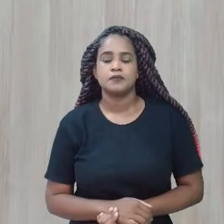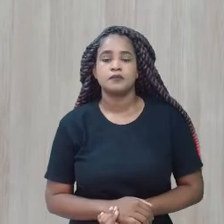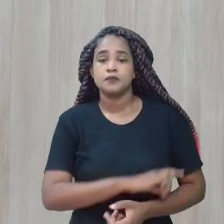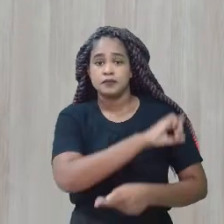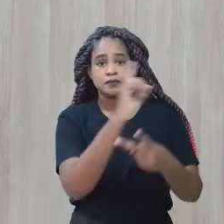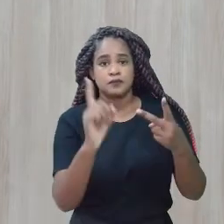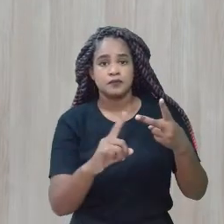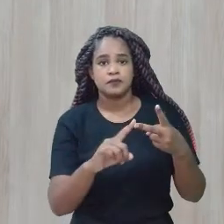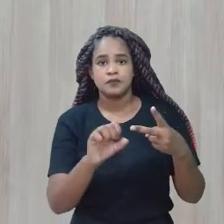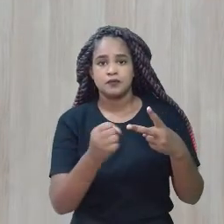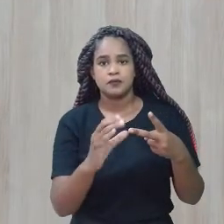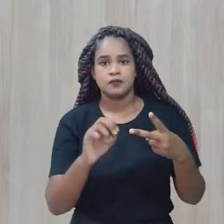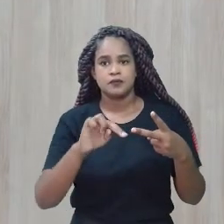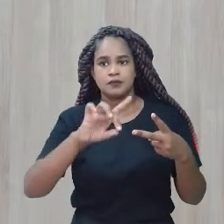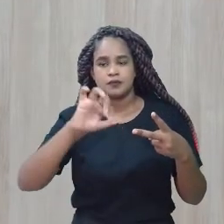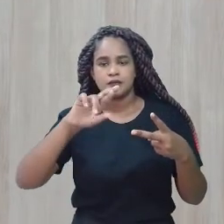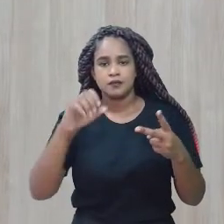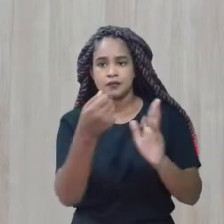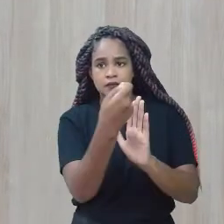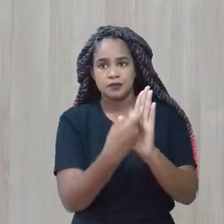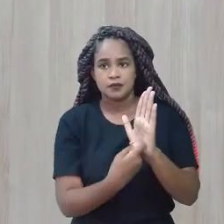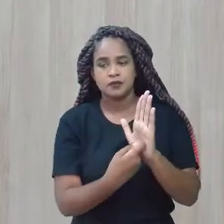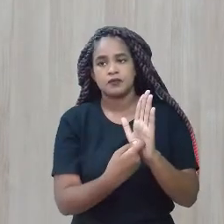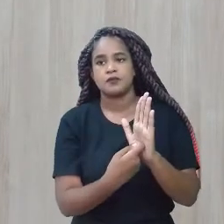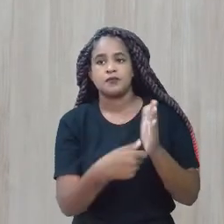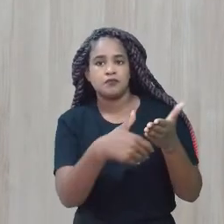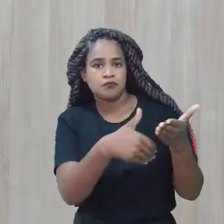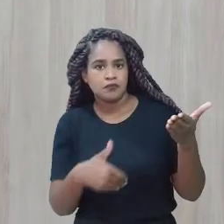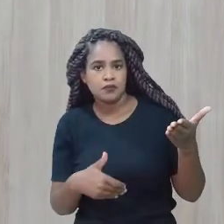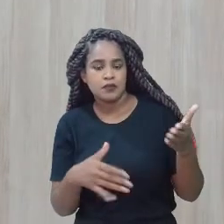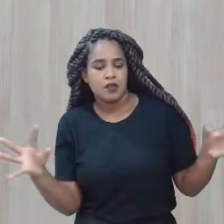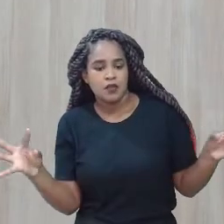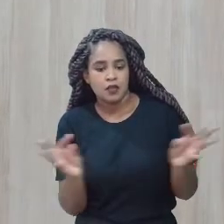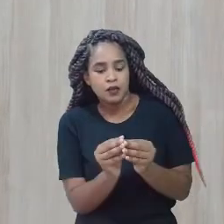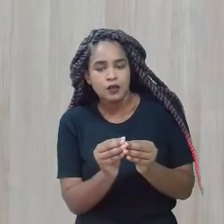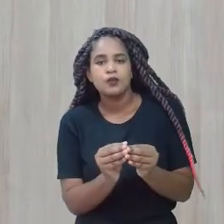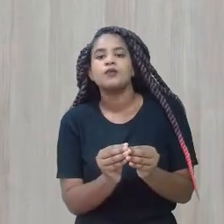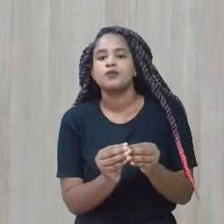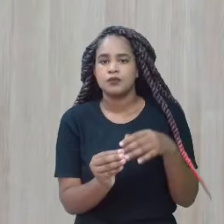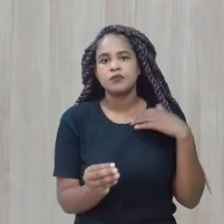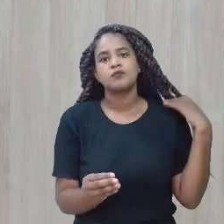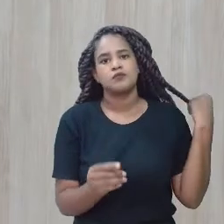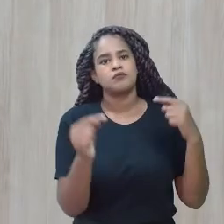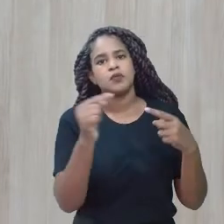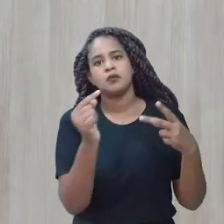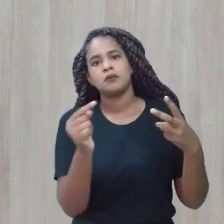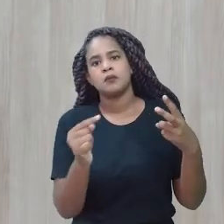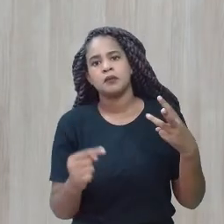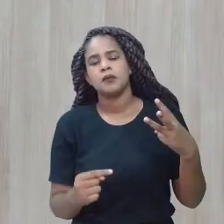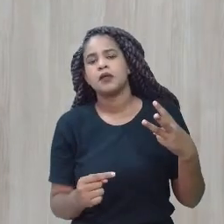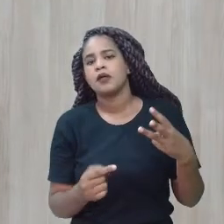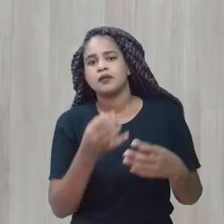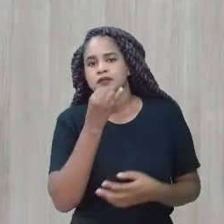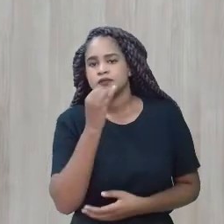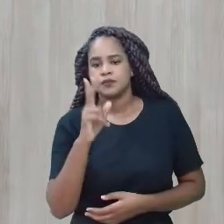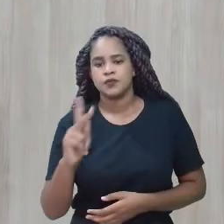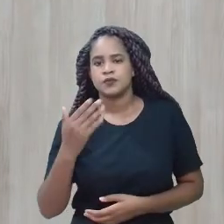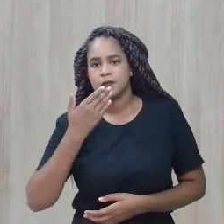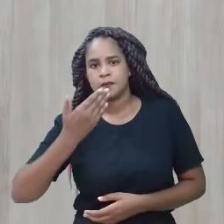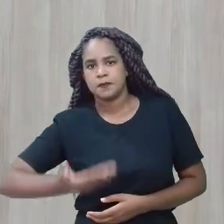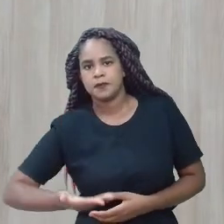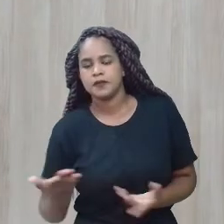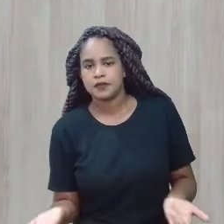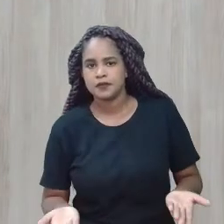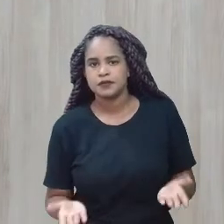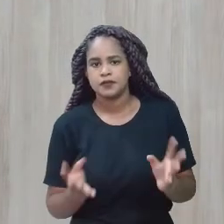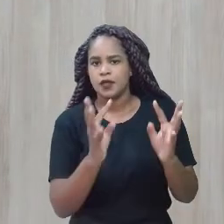O secundário é a redação escolar, o fichamento, o resumo, não é? Que a professora pede de um determinado conteúdo